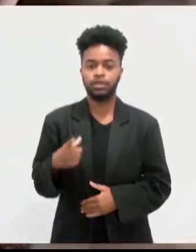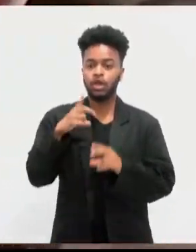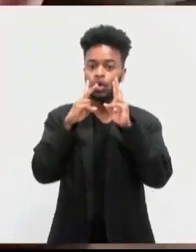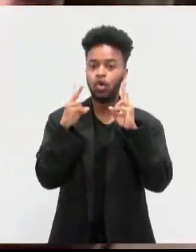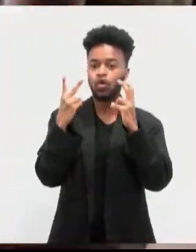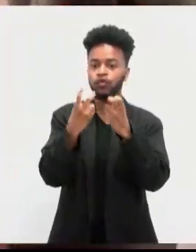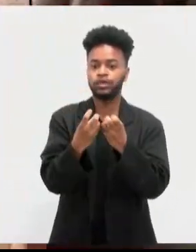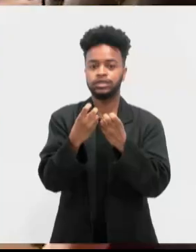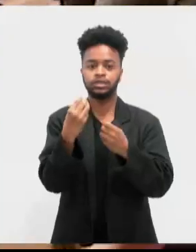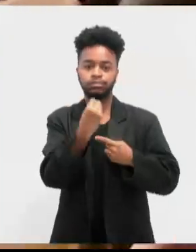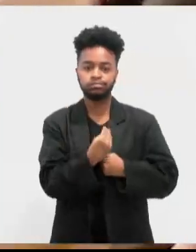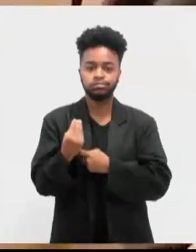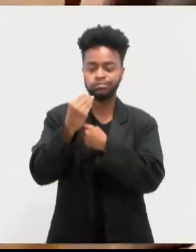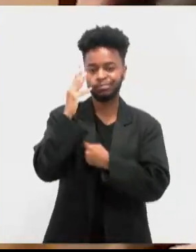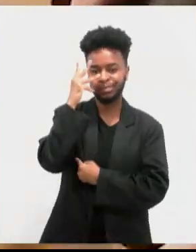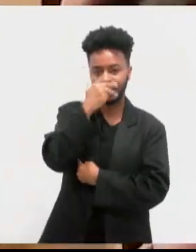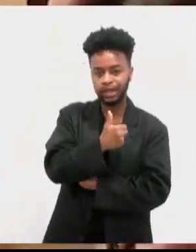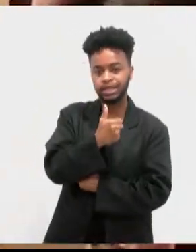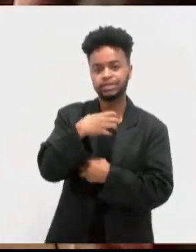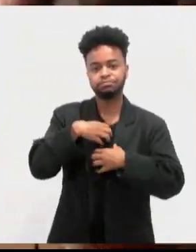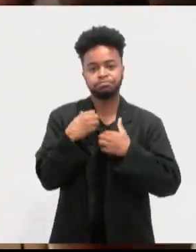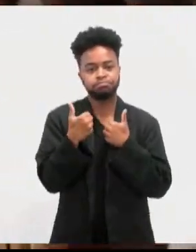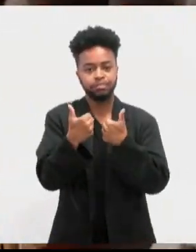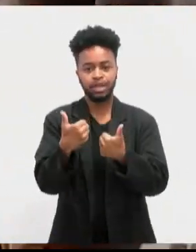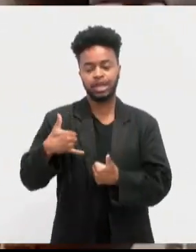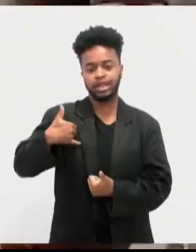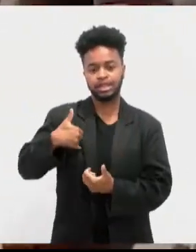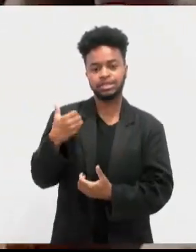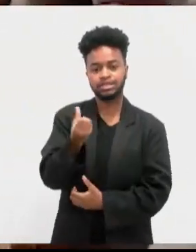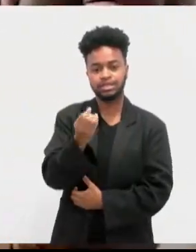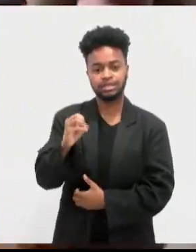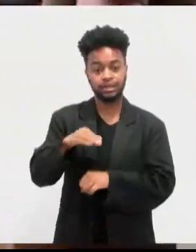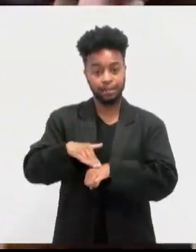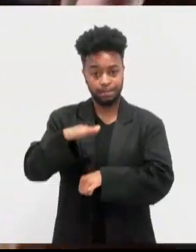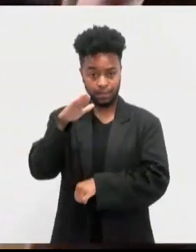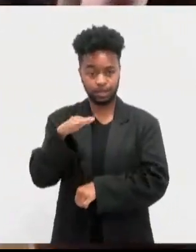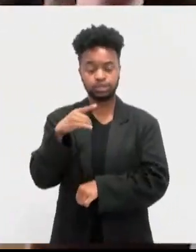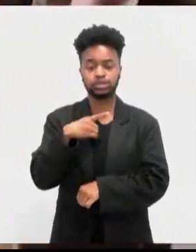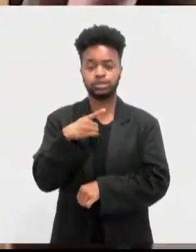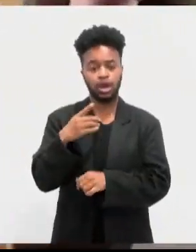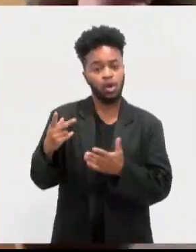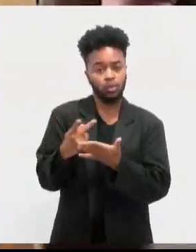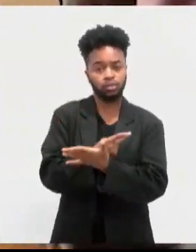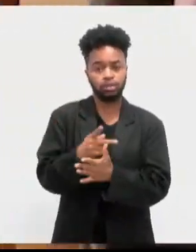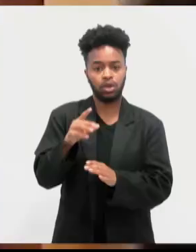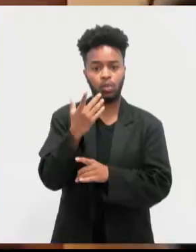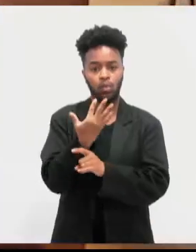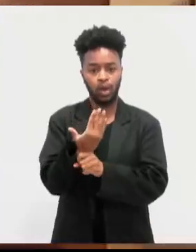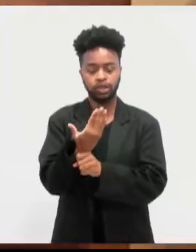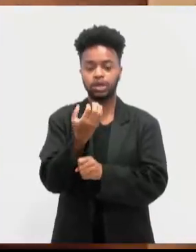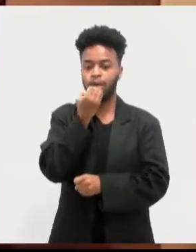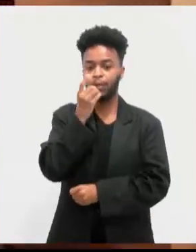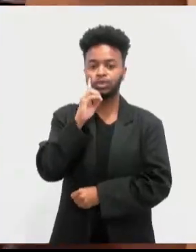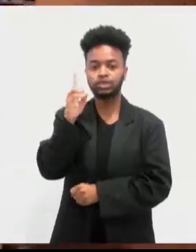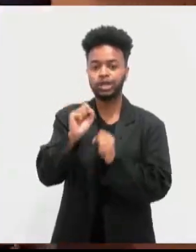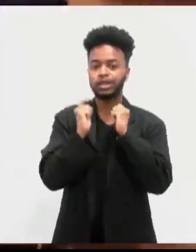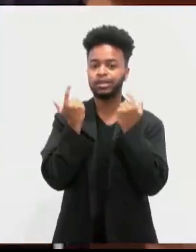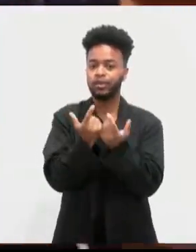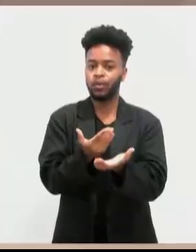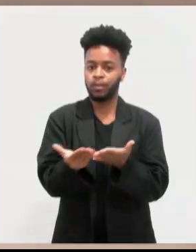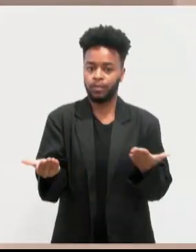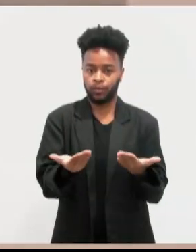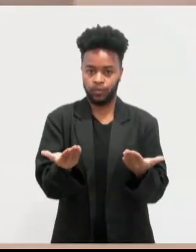Oficina de beleza e bem-estar para público 60+, é destaque na UERJ. O Bom Dia Alerj começa